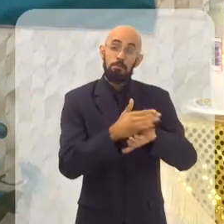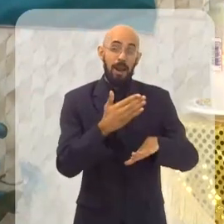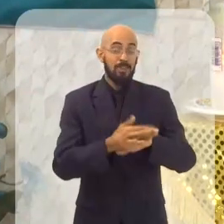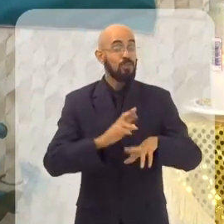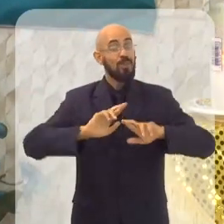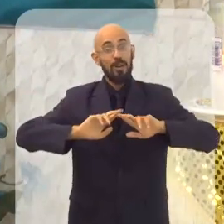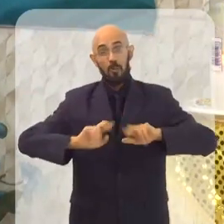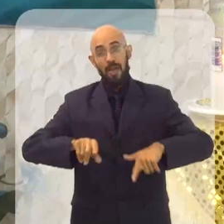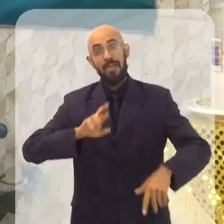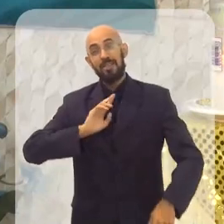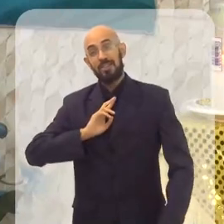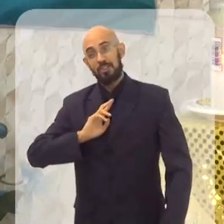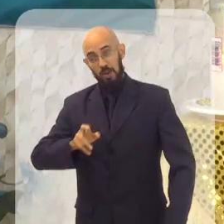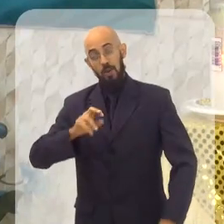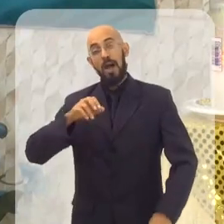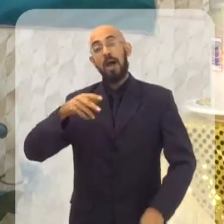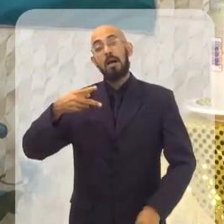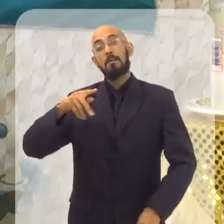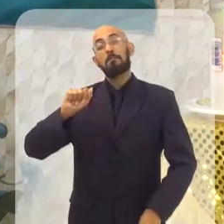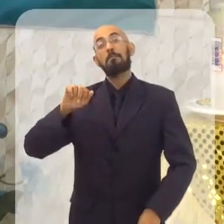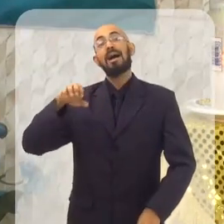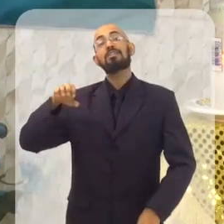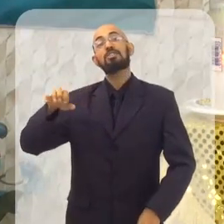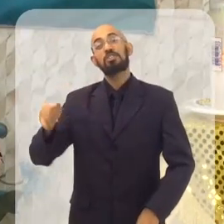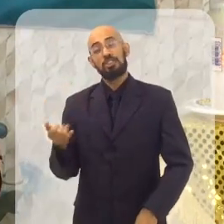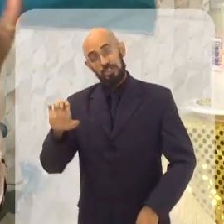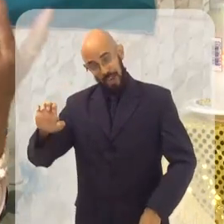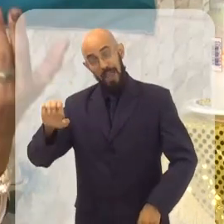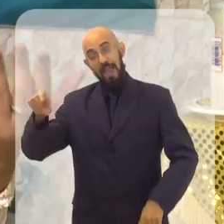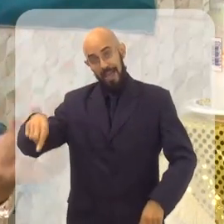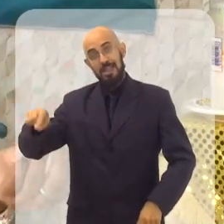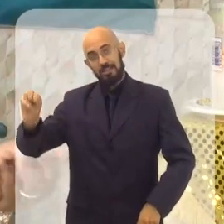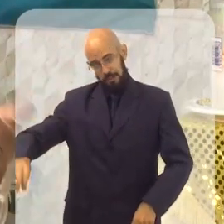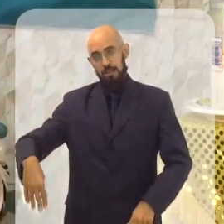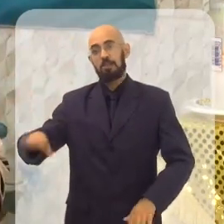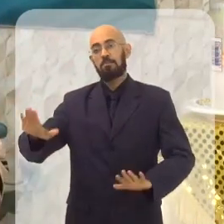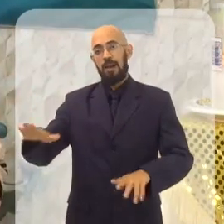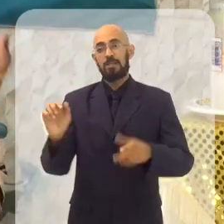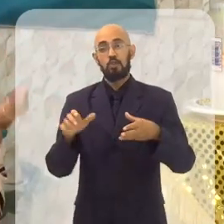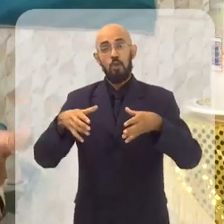não é uma religião. A pagelança é. No caso do povo